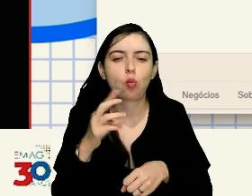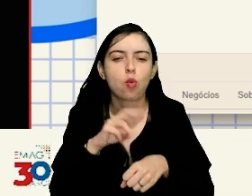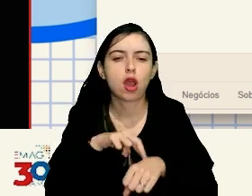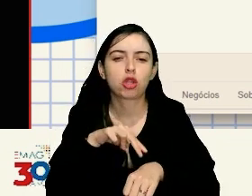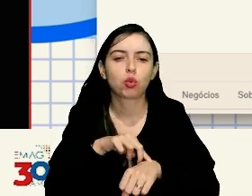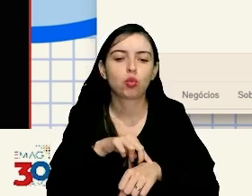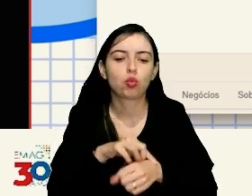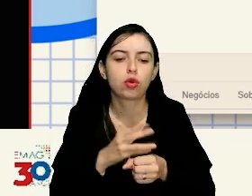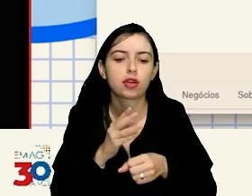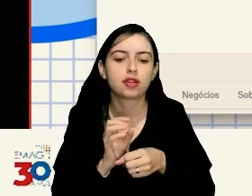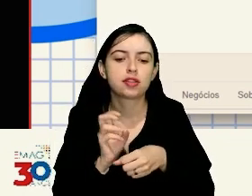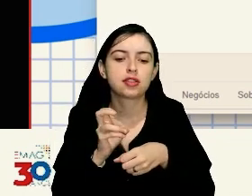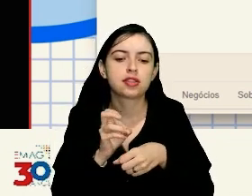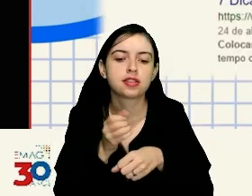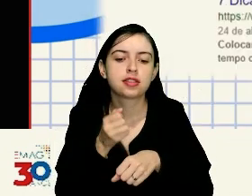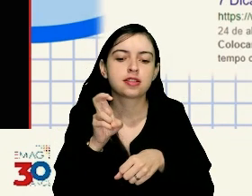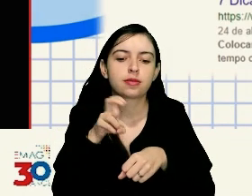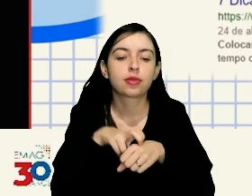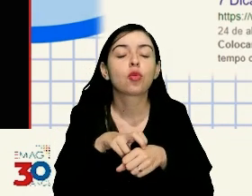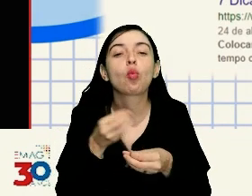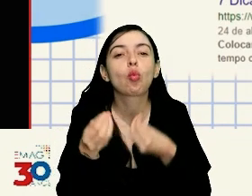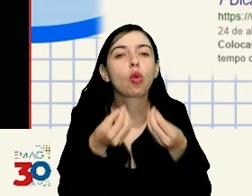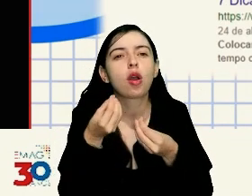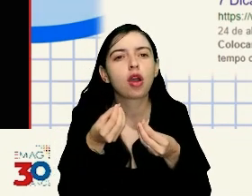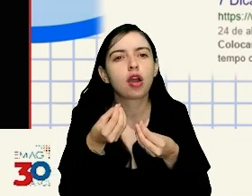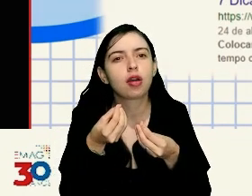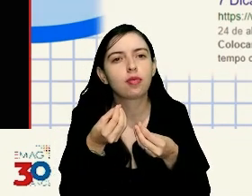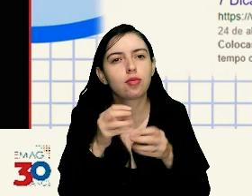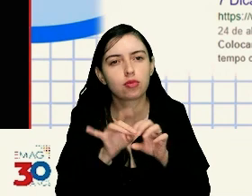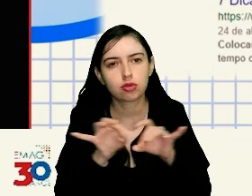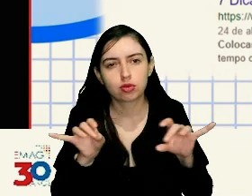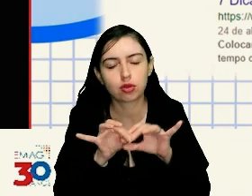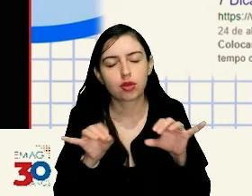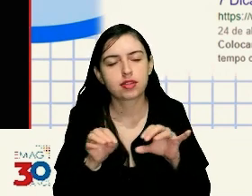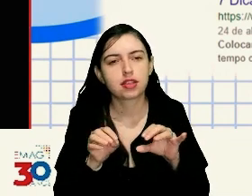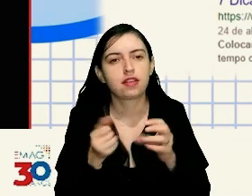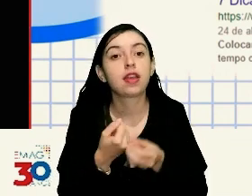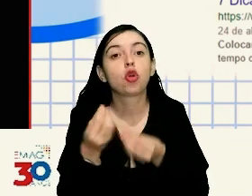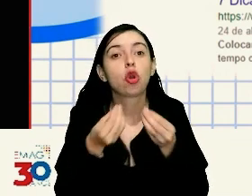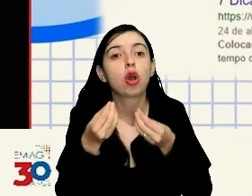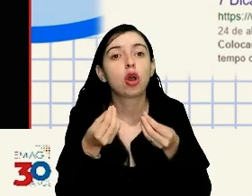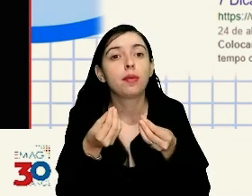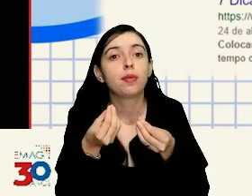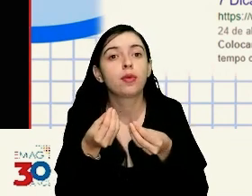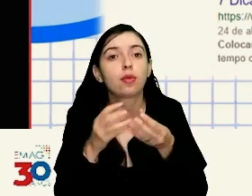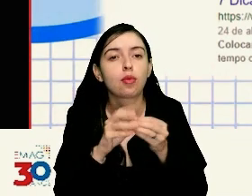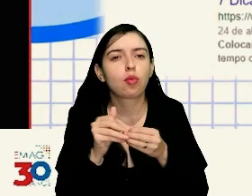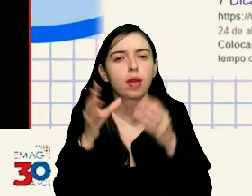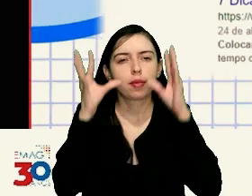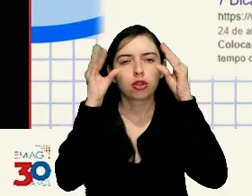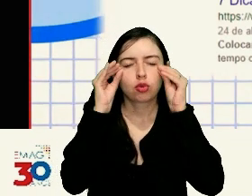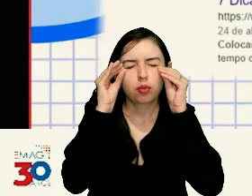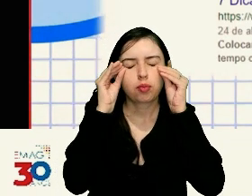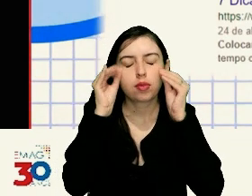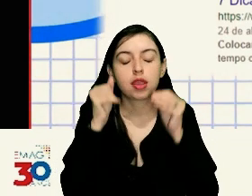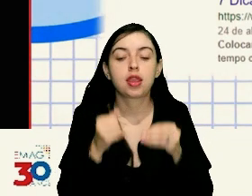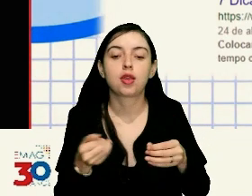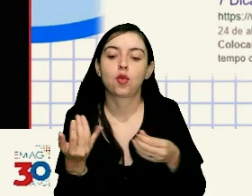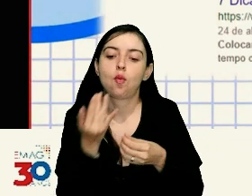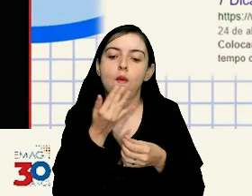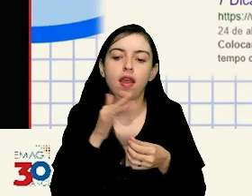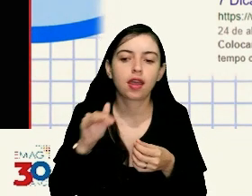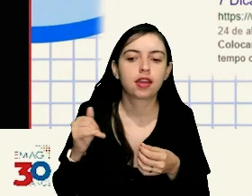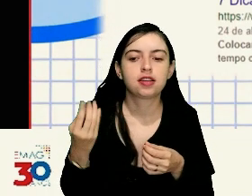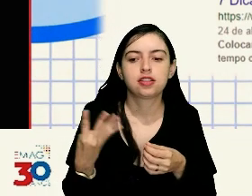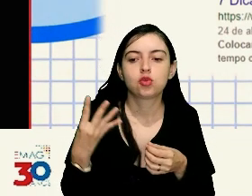como colocar uma criança de 4 anos para dormir, porque eu já estava bem desesperado. E eu acho que o Vinícius chorando de um lado da cama e eu quase desesperado chorando do outro